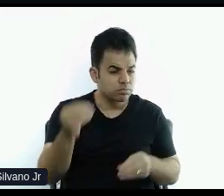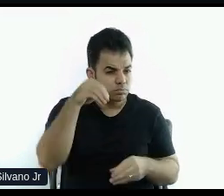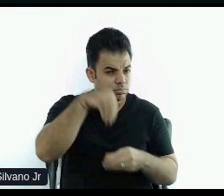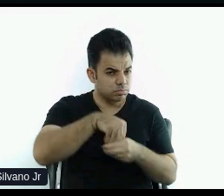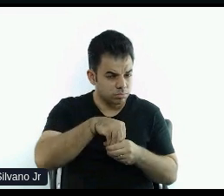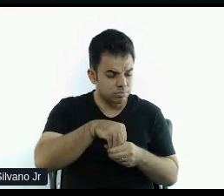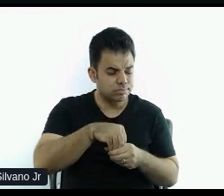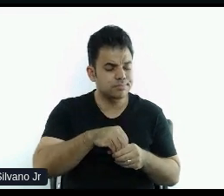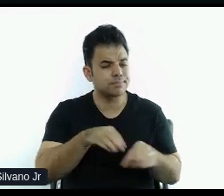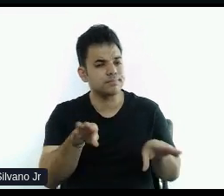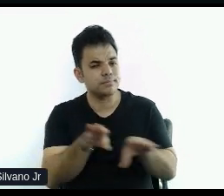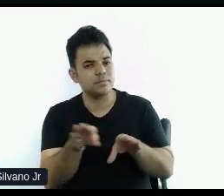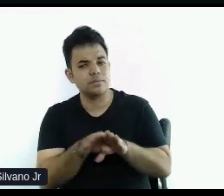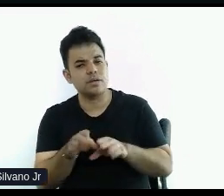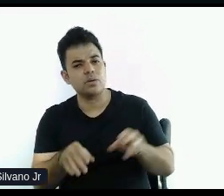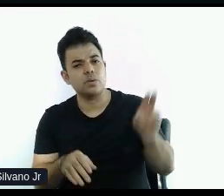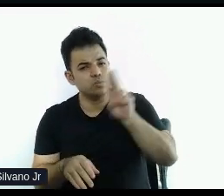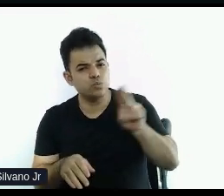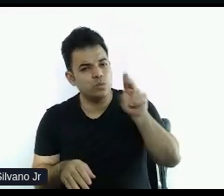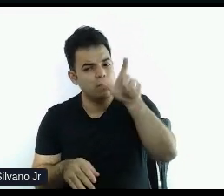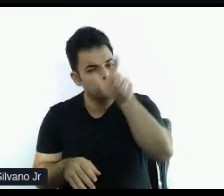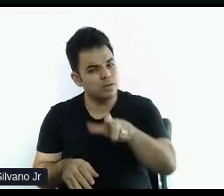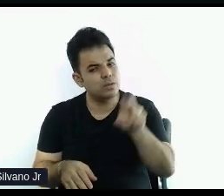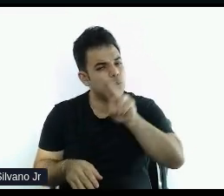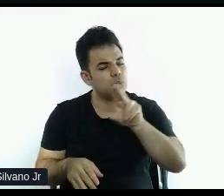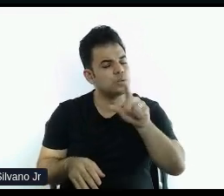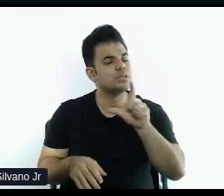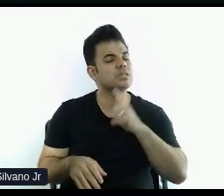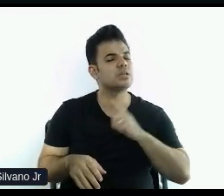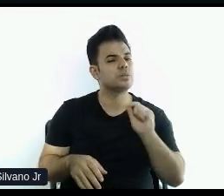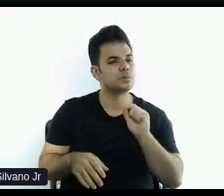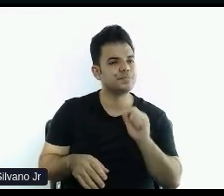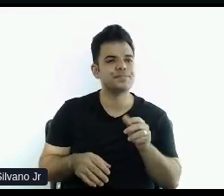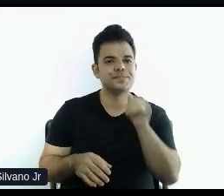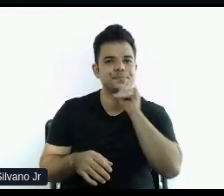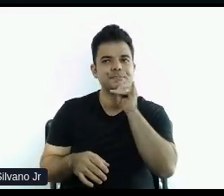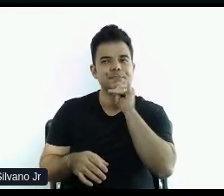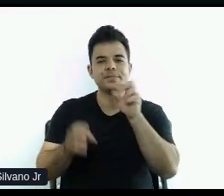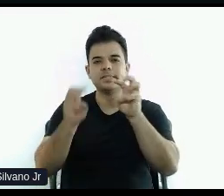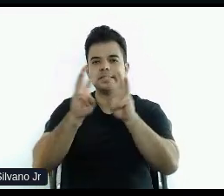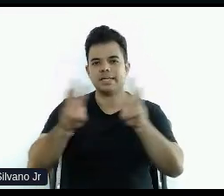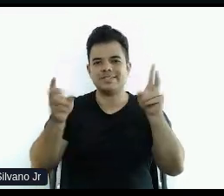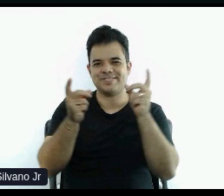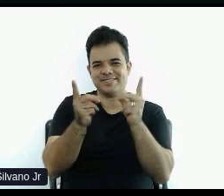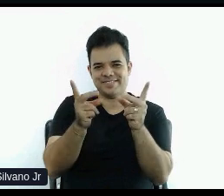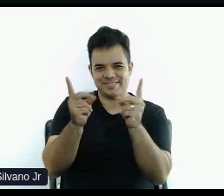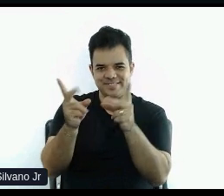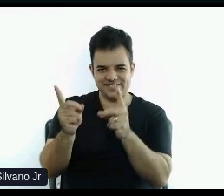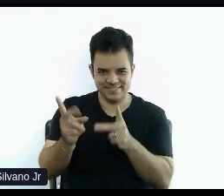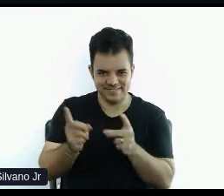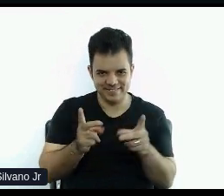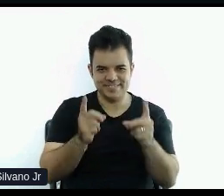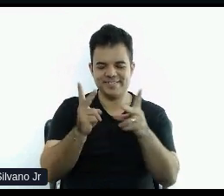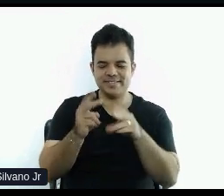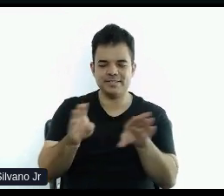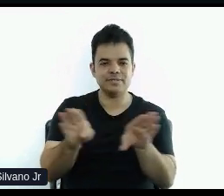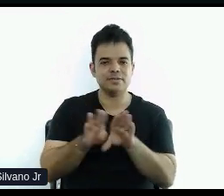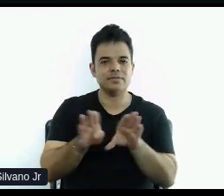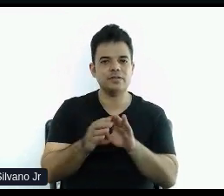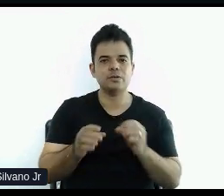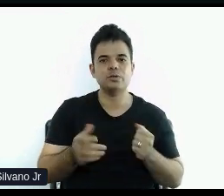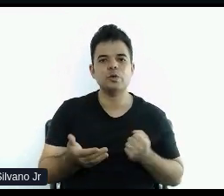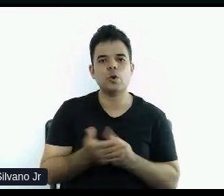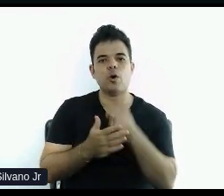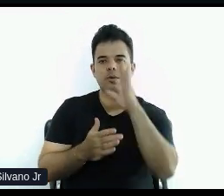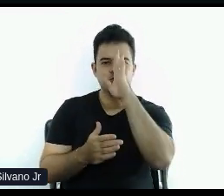fluxos que a usuária utiliza. Então, por exemplo, num site de e-commerce, a gente tem uma jornada de compra direta, a gente